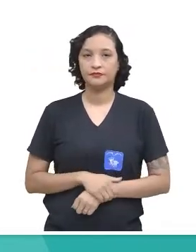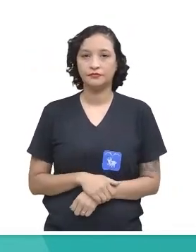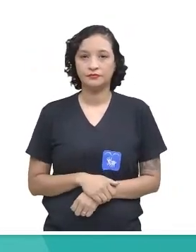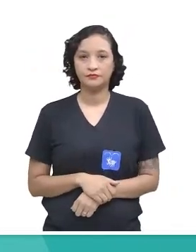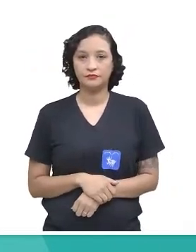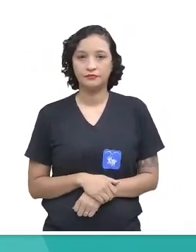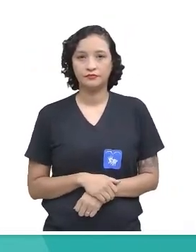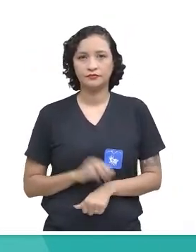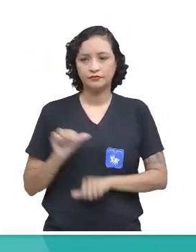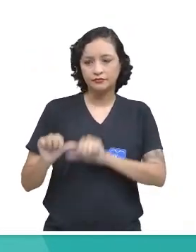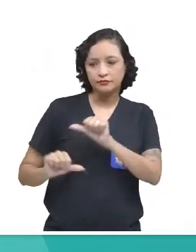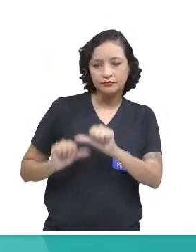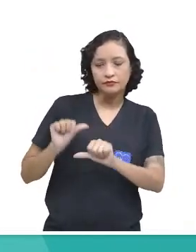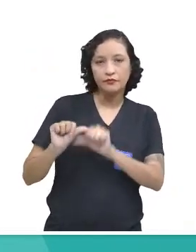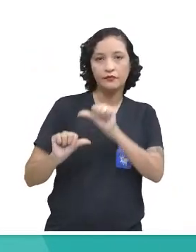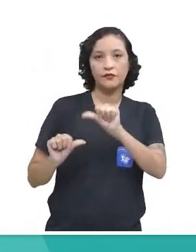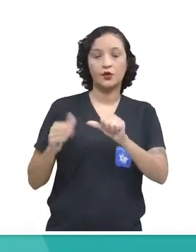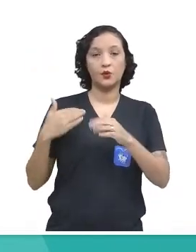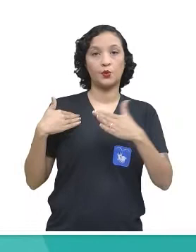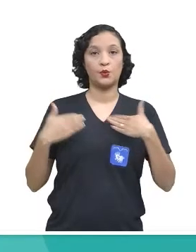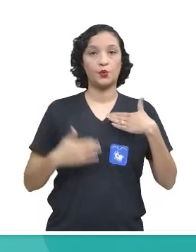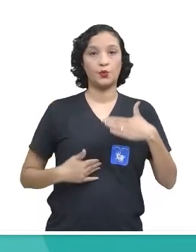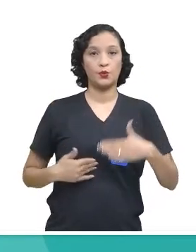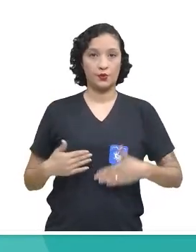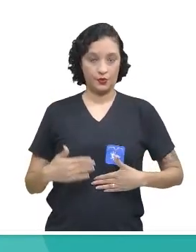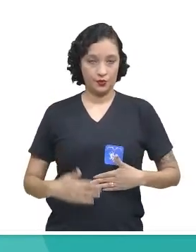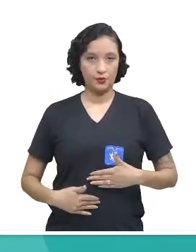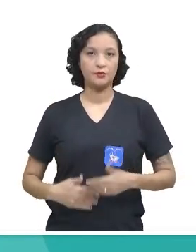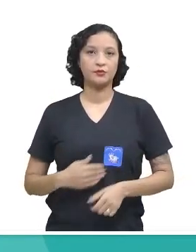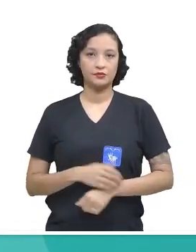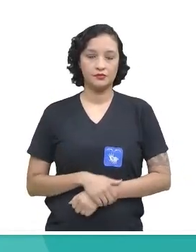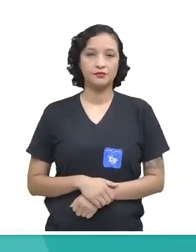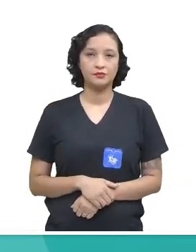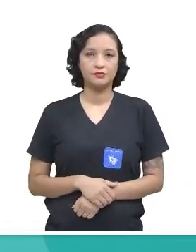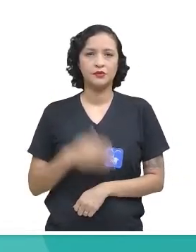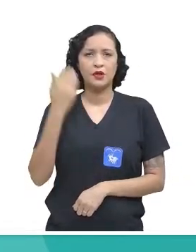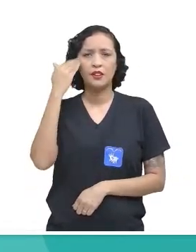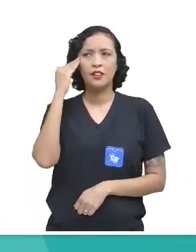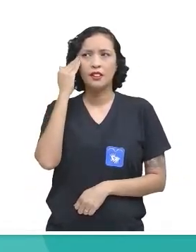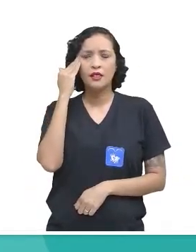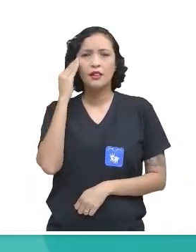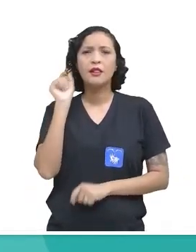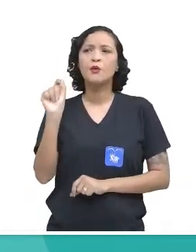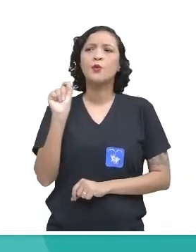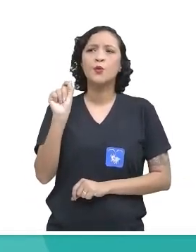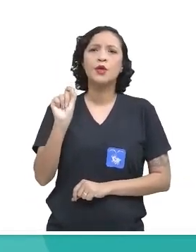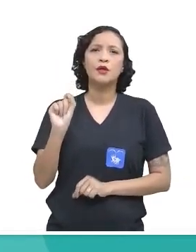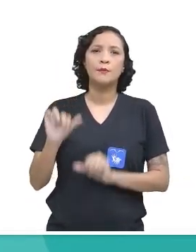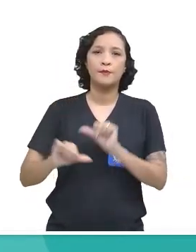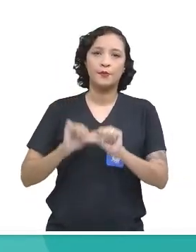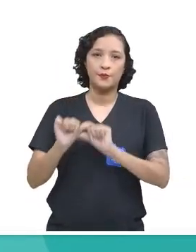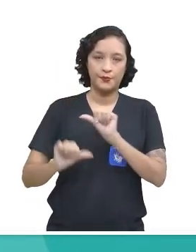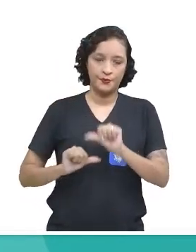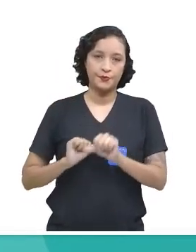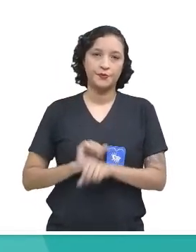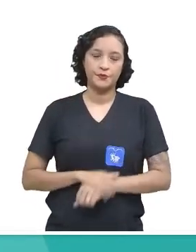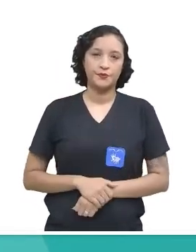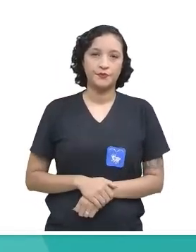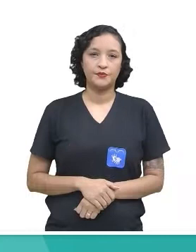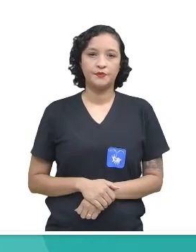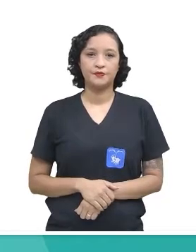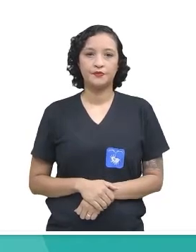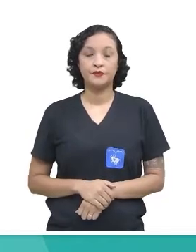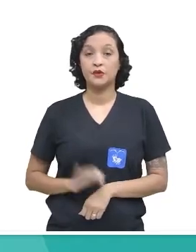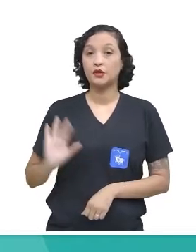as mudanças do nosso corpo. Vamos entender quais são essas mudanças. Muito bem. Isso